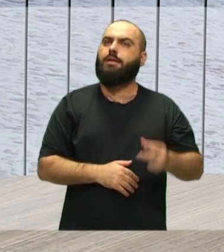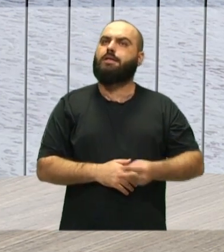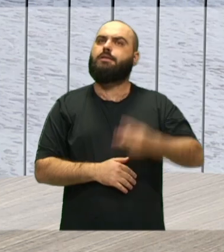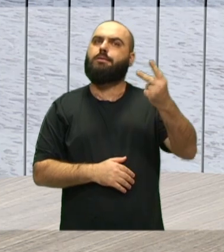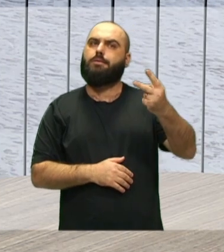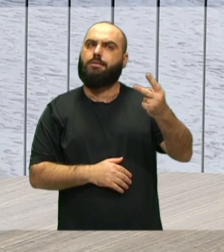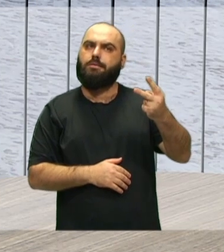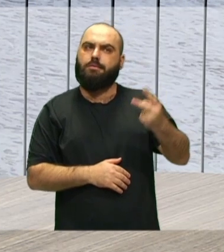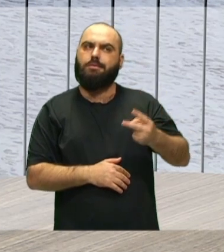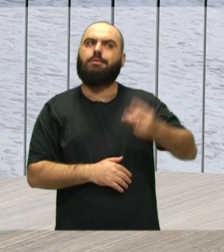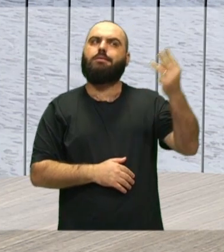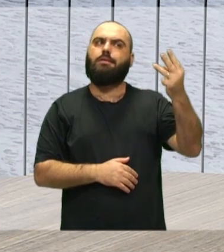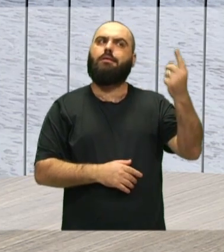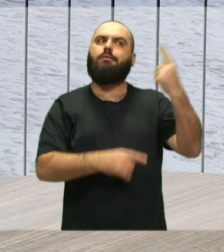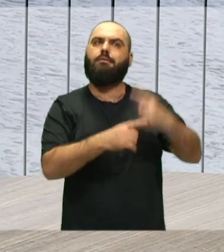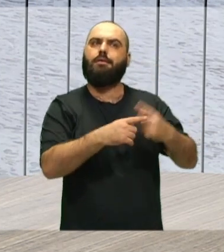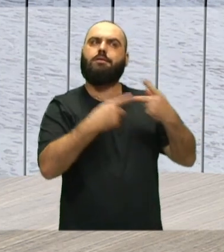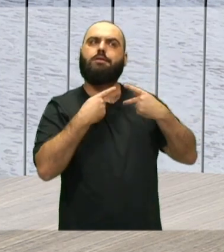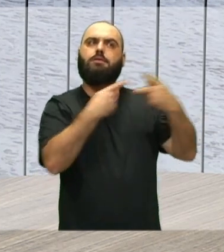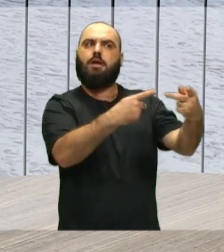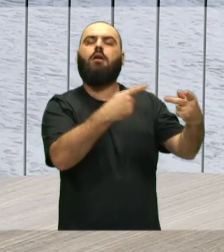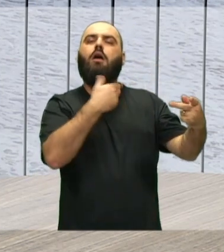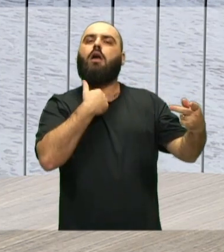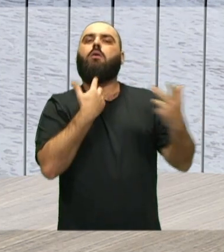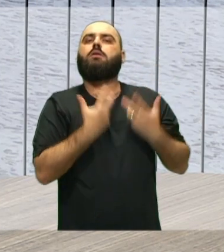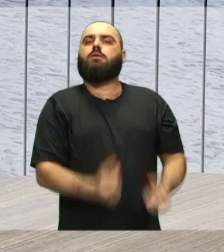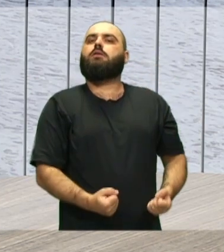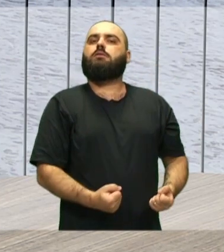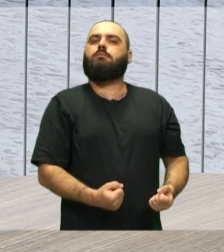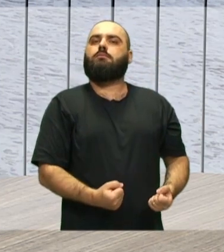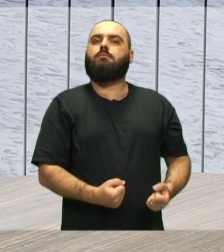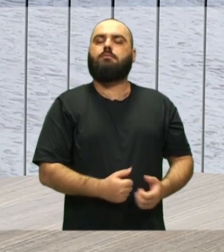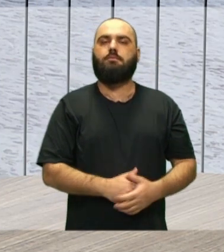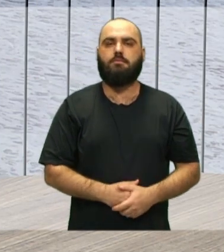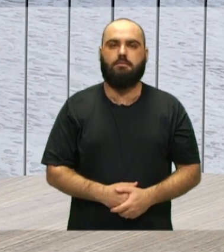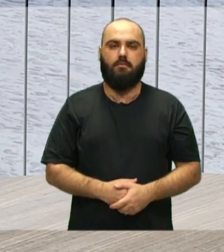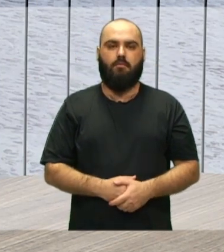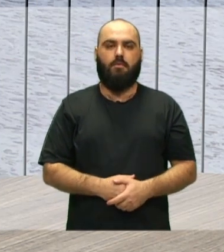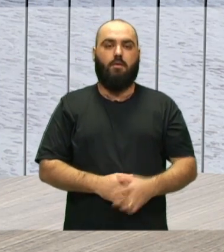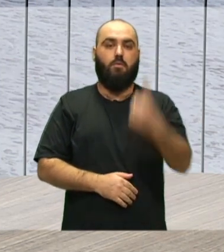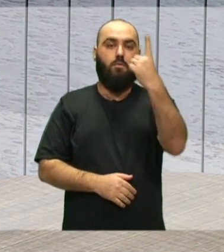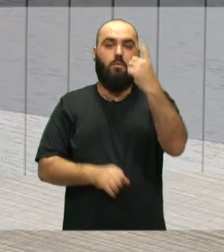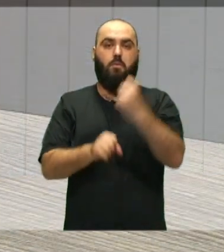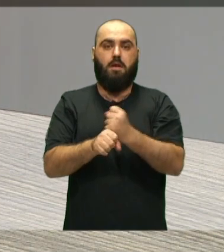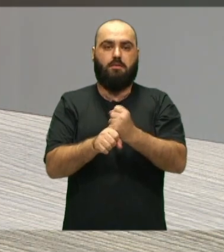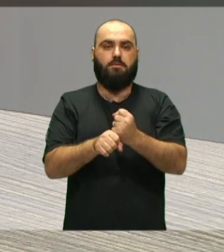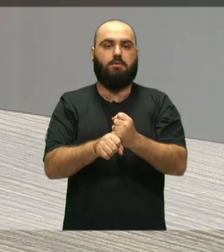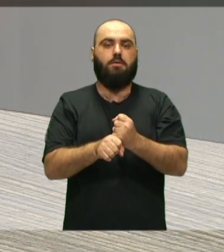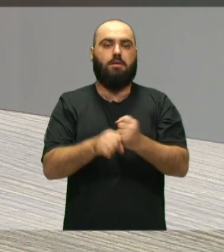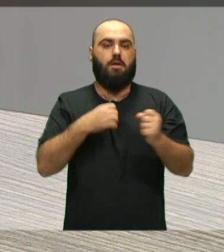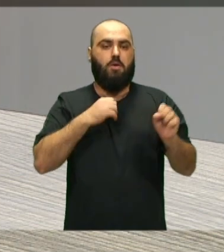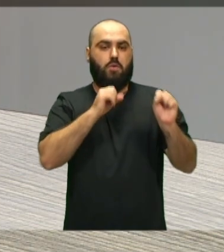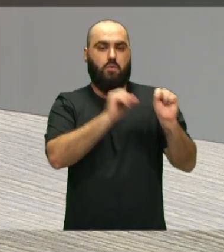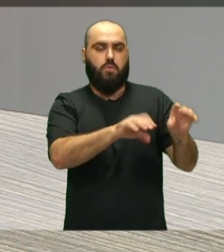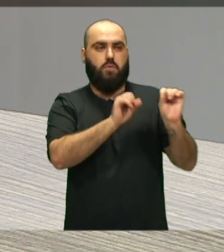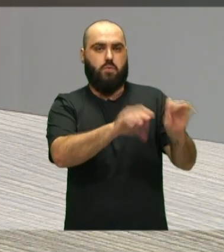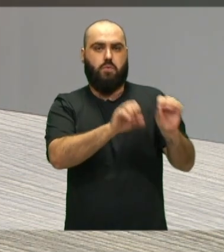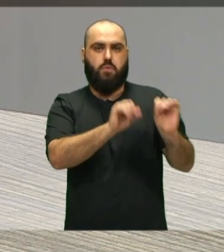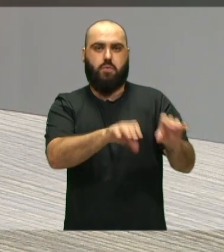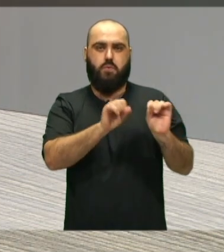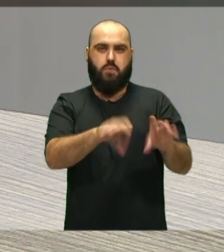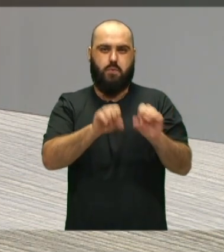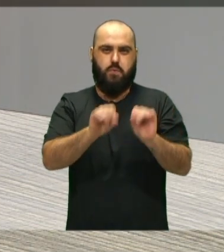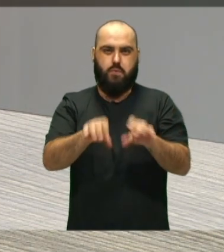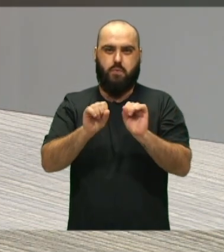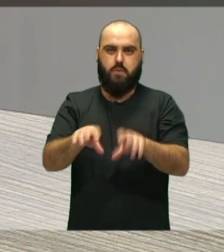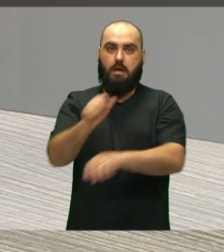vou aceitar esse desafio. Eu vi que eu tinha que falar para os alunos durante 1 ano. Quando a gente tem que falar